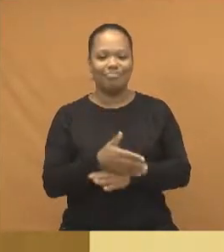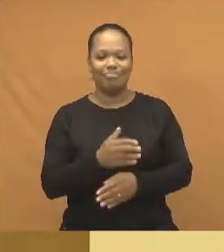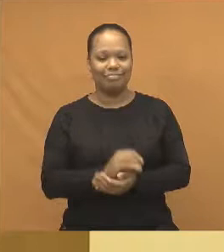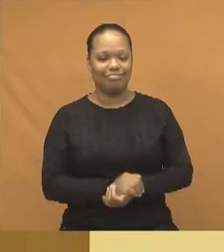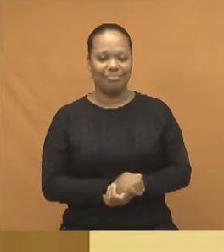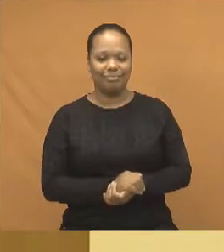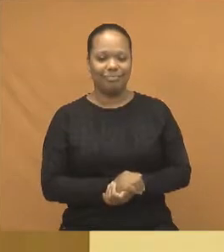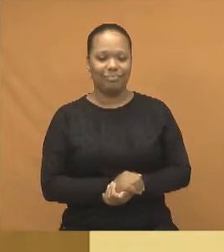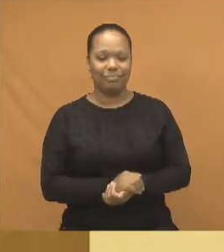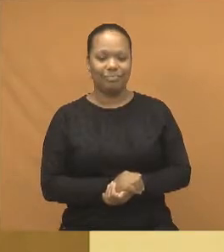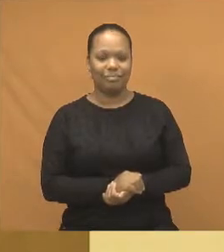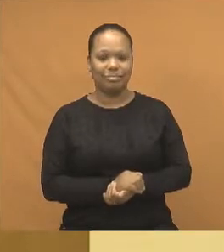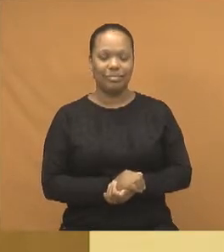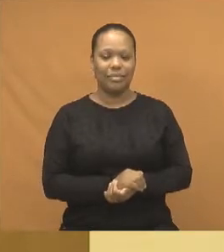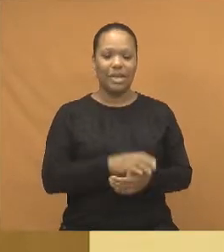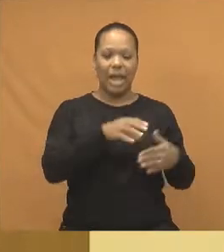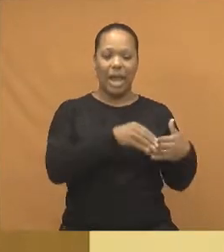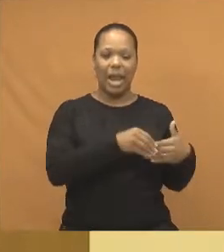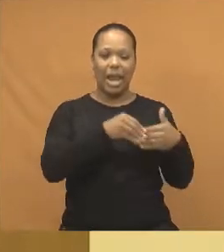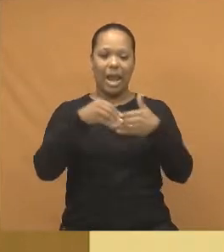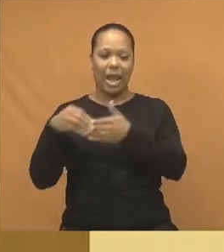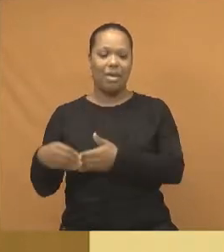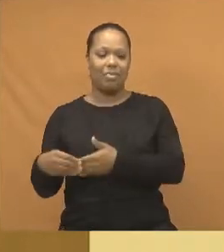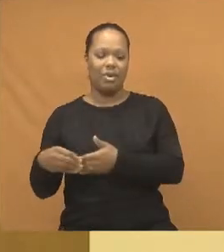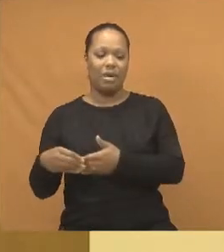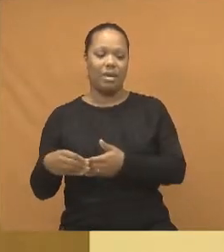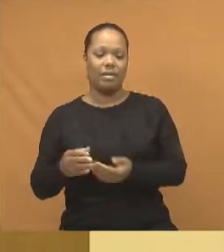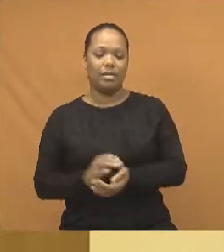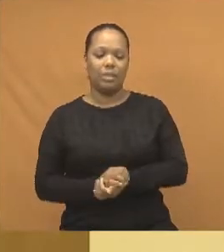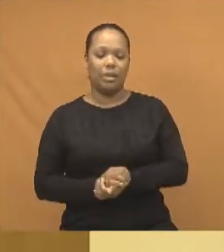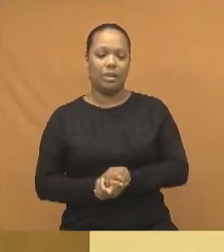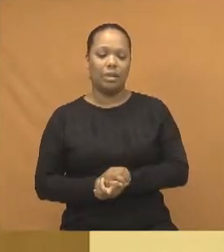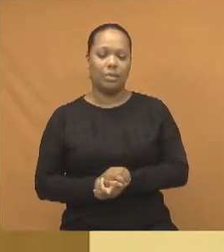ela terá, precisará socorrer de